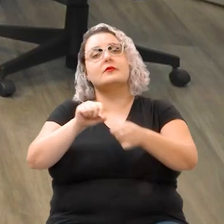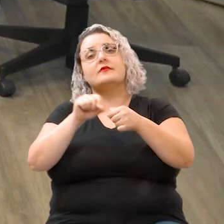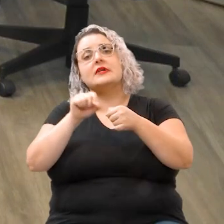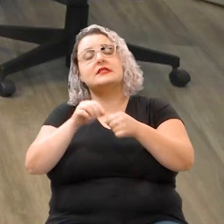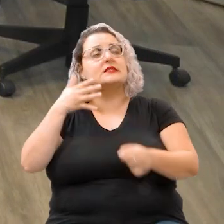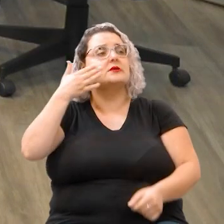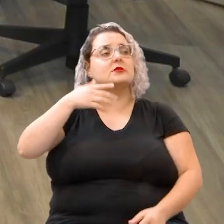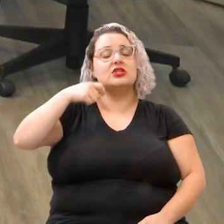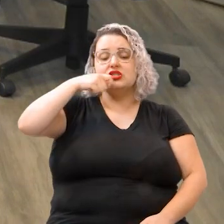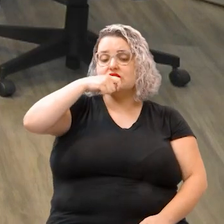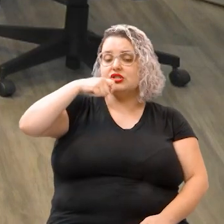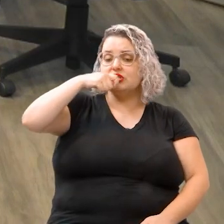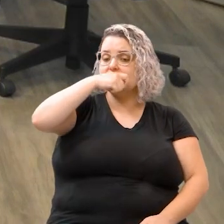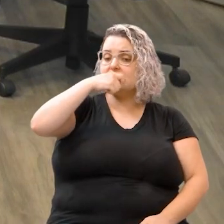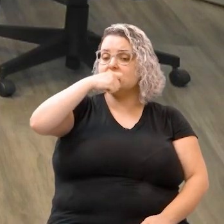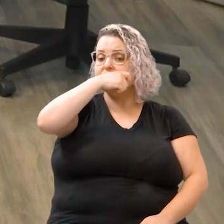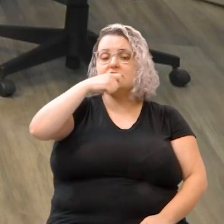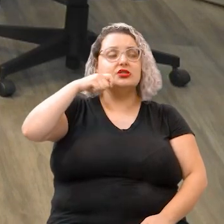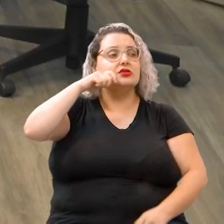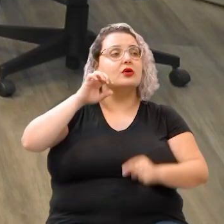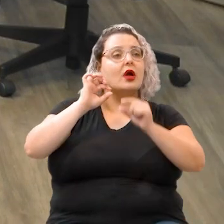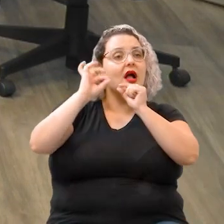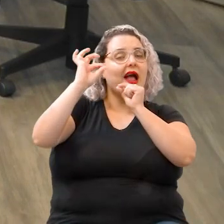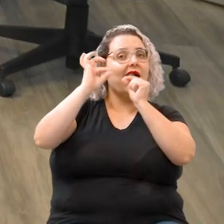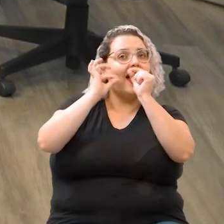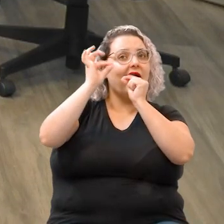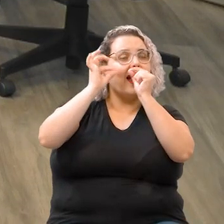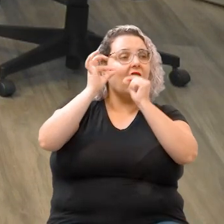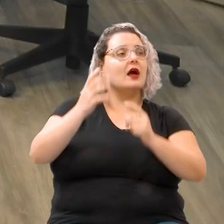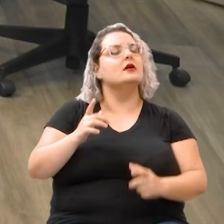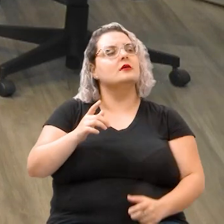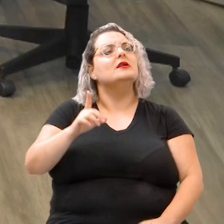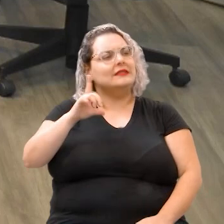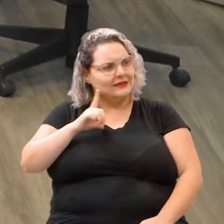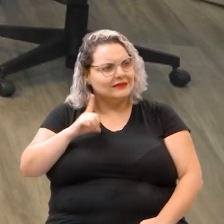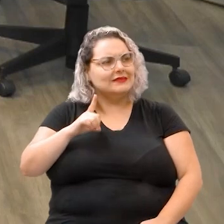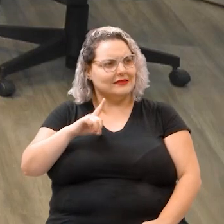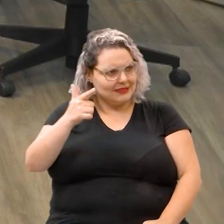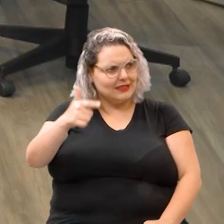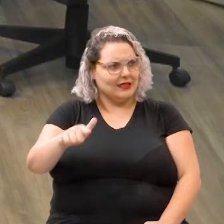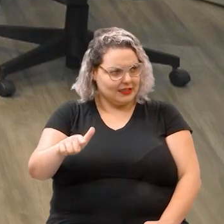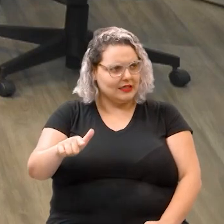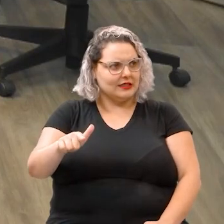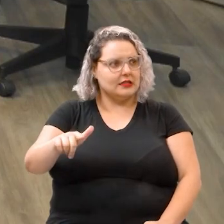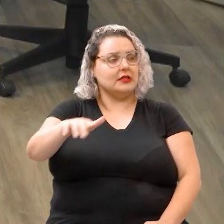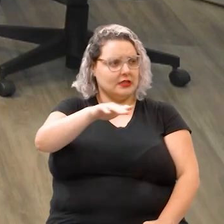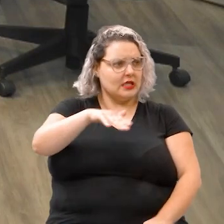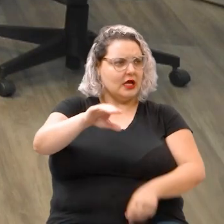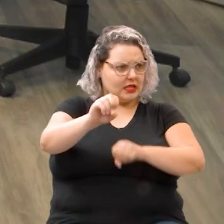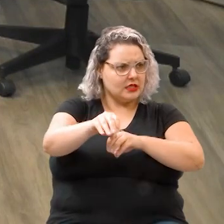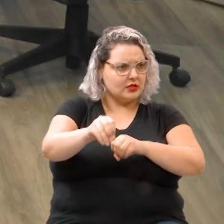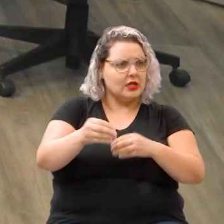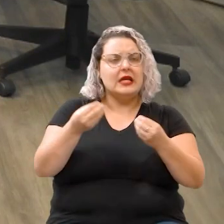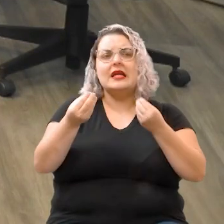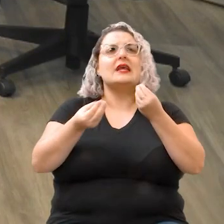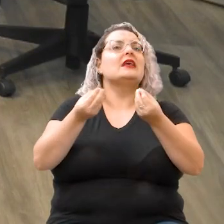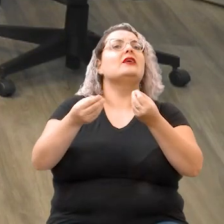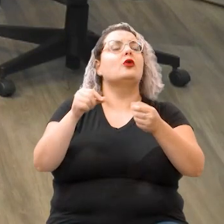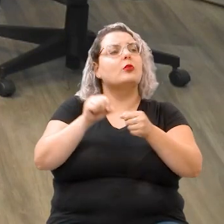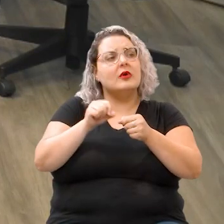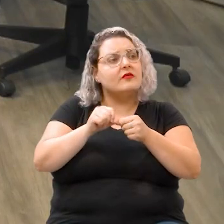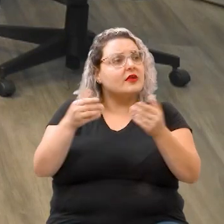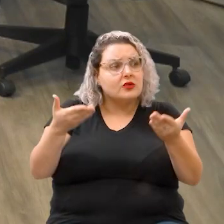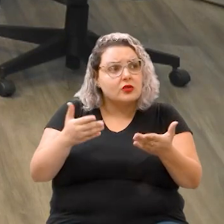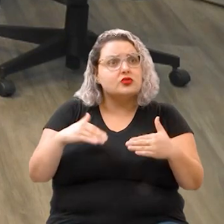sobre a escovação, e tinha... isso ainda existe na área da educação, e como é feito